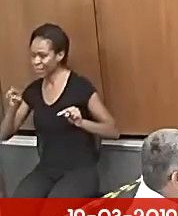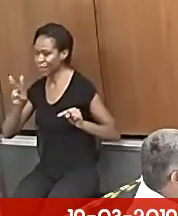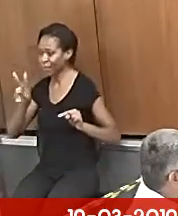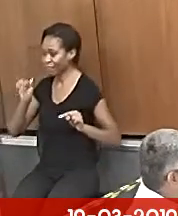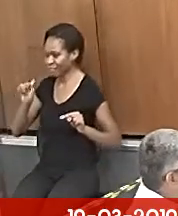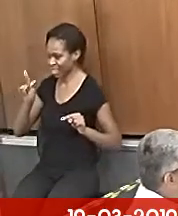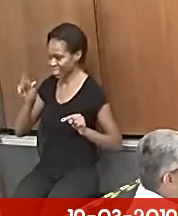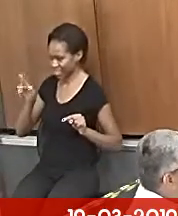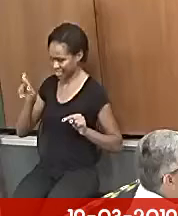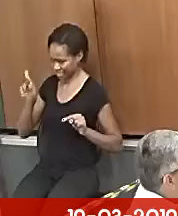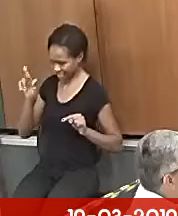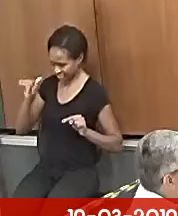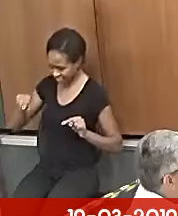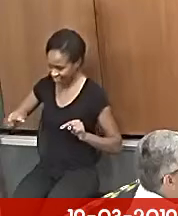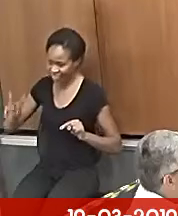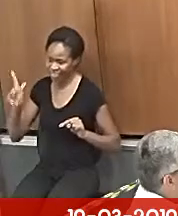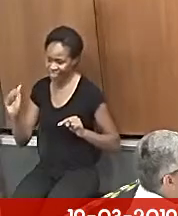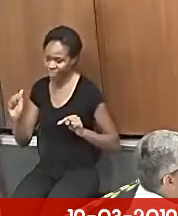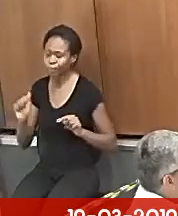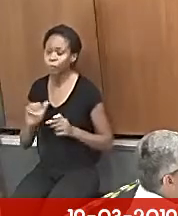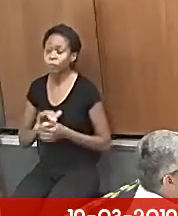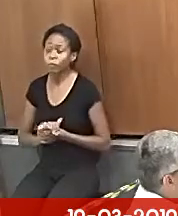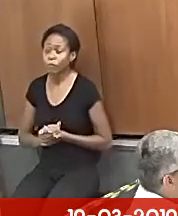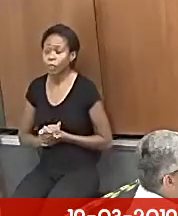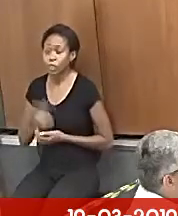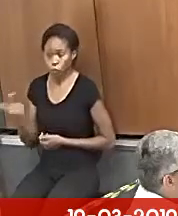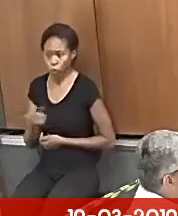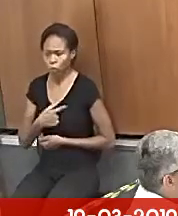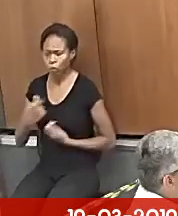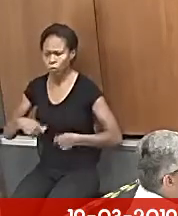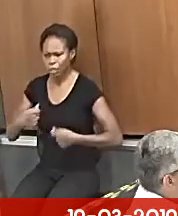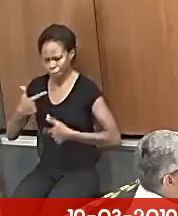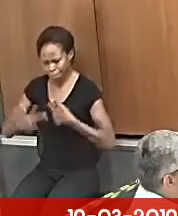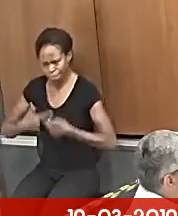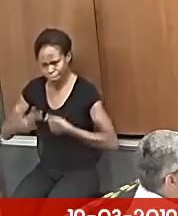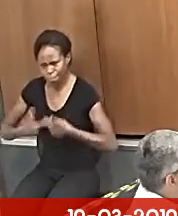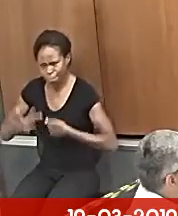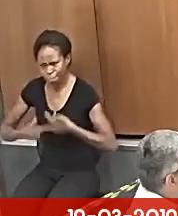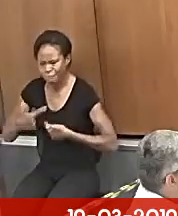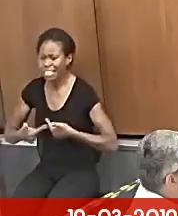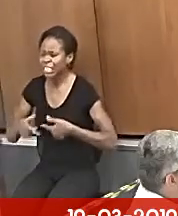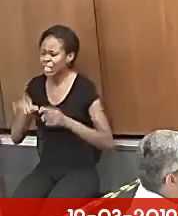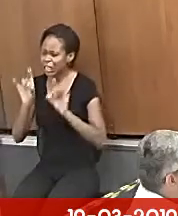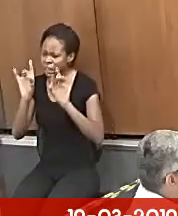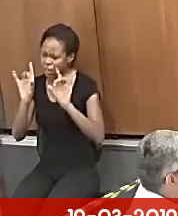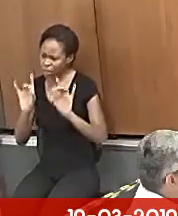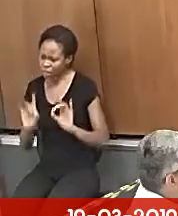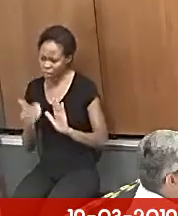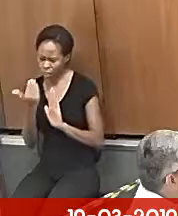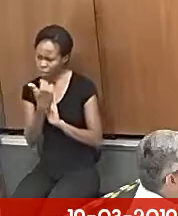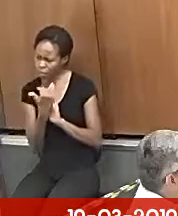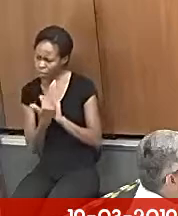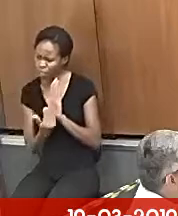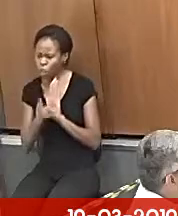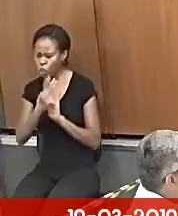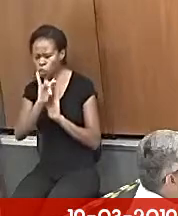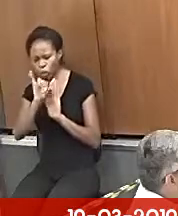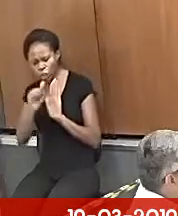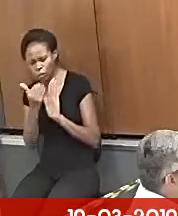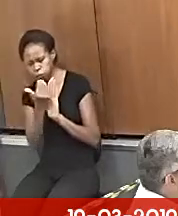gente e o ideal é que cada uma dessas data a gente discuta o chamado aquilo que se discute e precisa